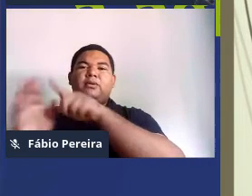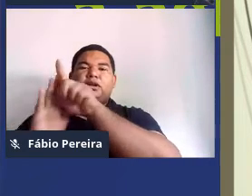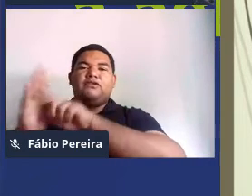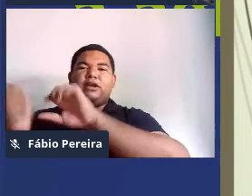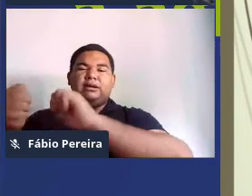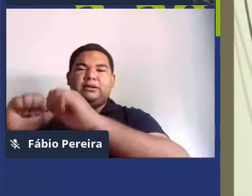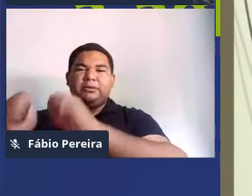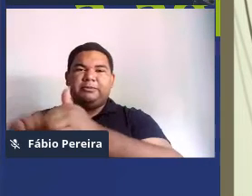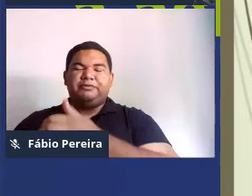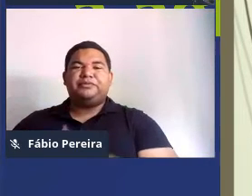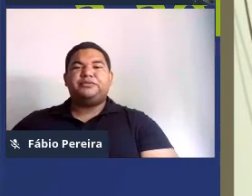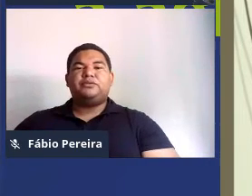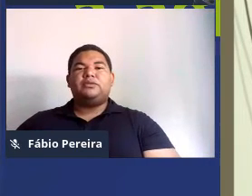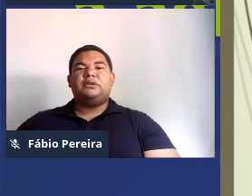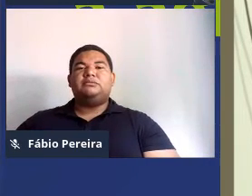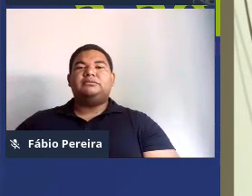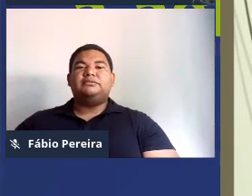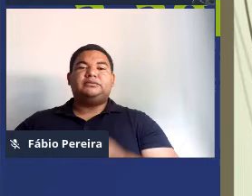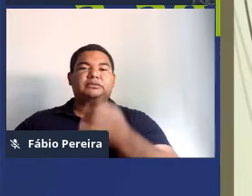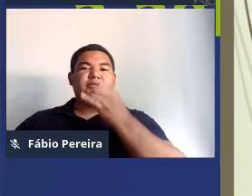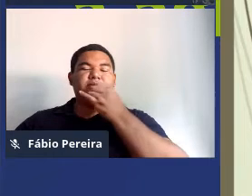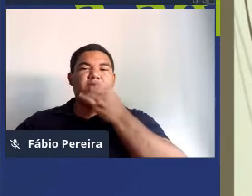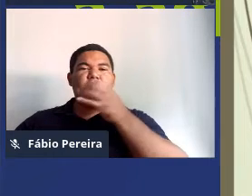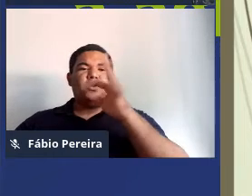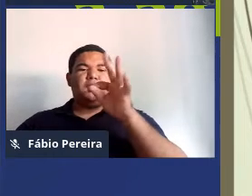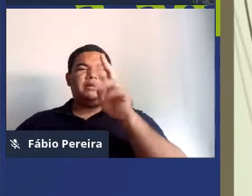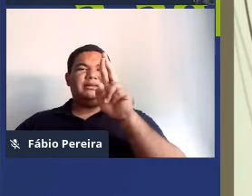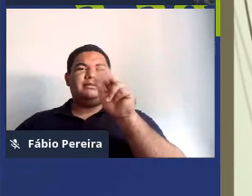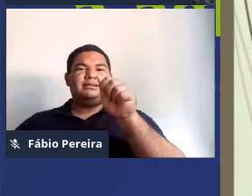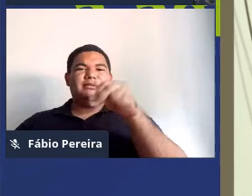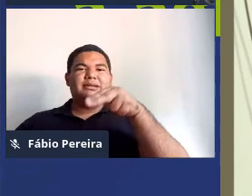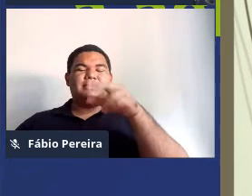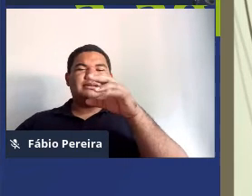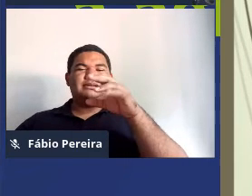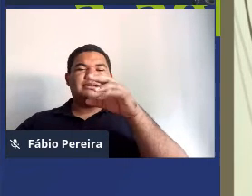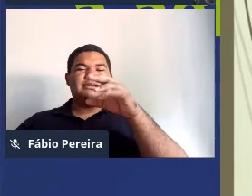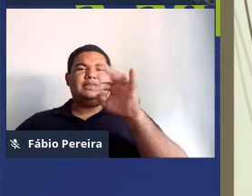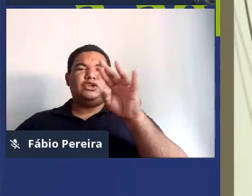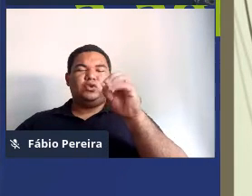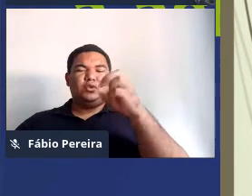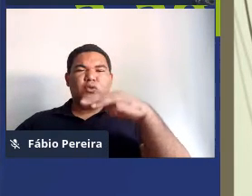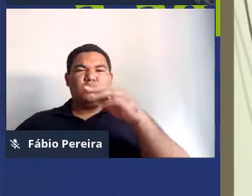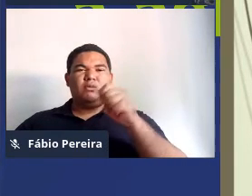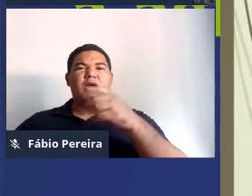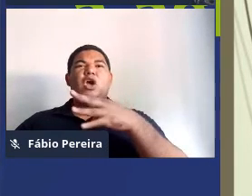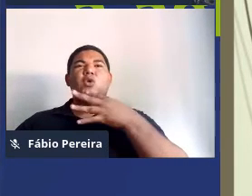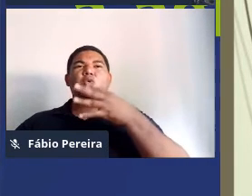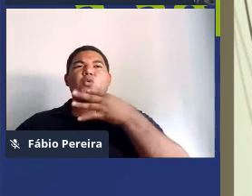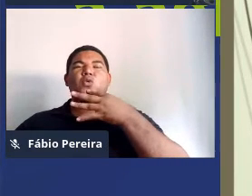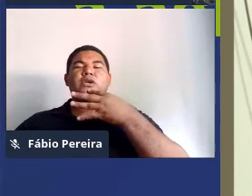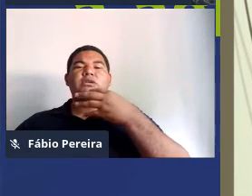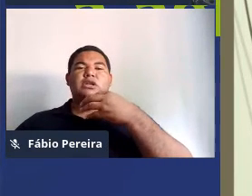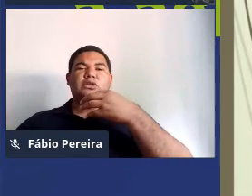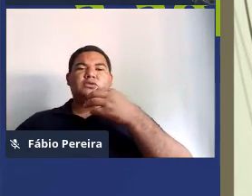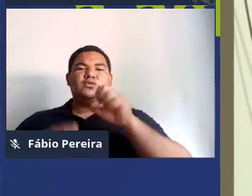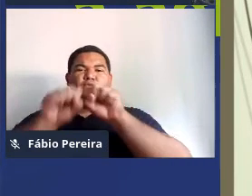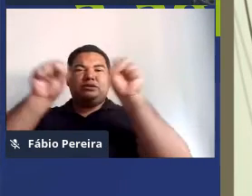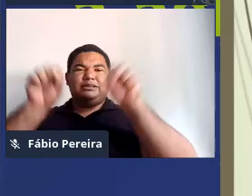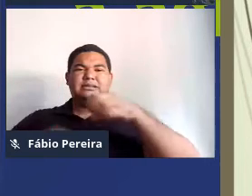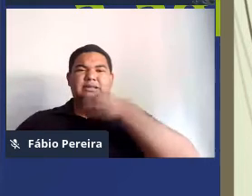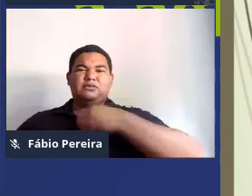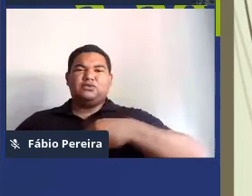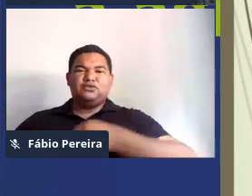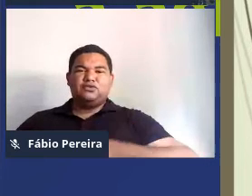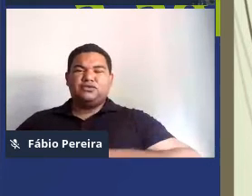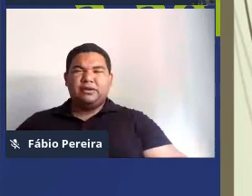fiz o transcriptoma, conheço o maquinário do indivíduo e elaboro um experimento voltado para o que eu